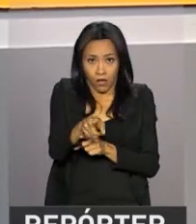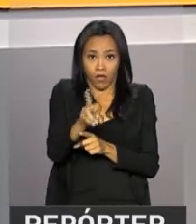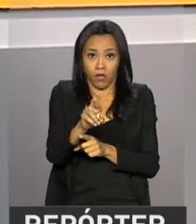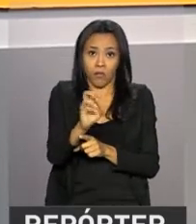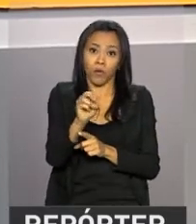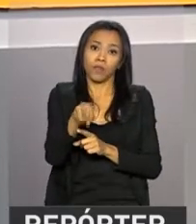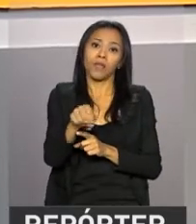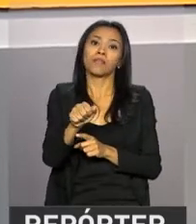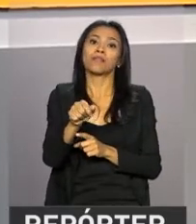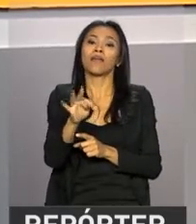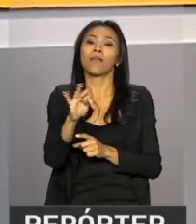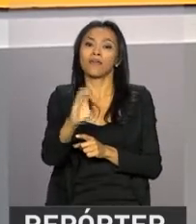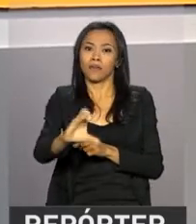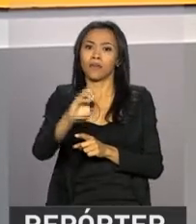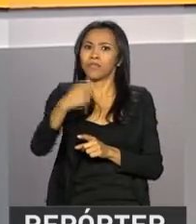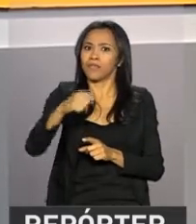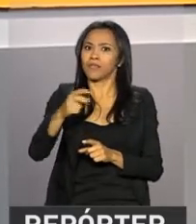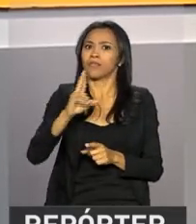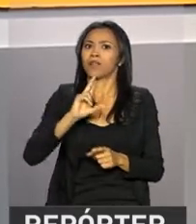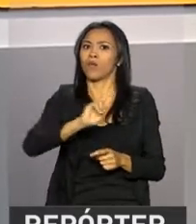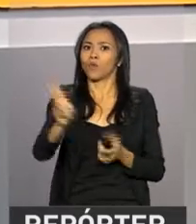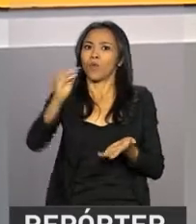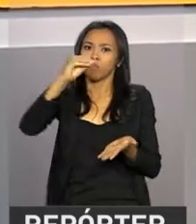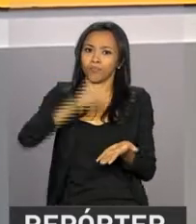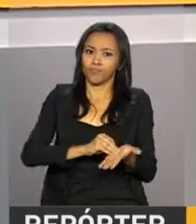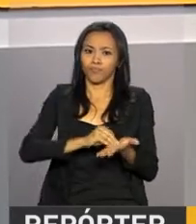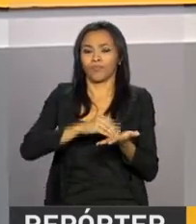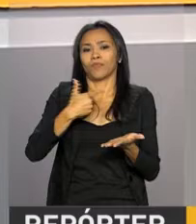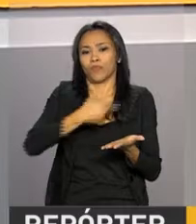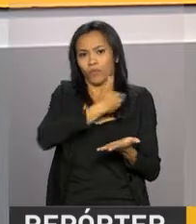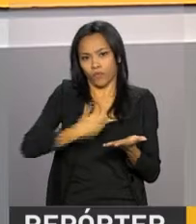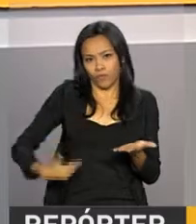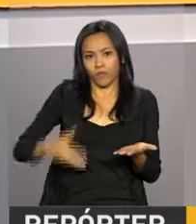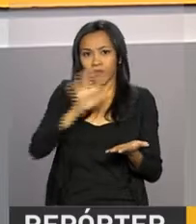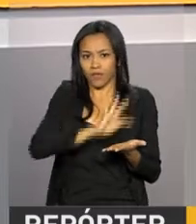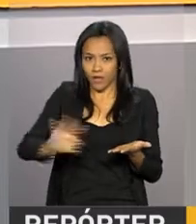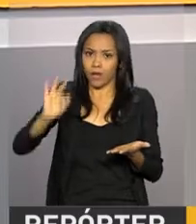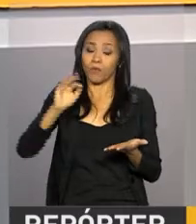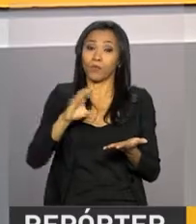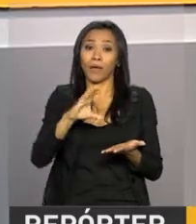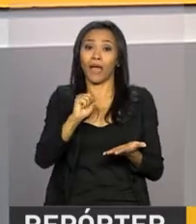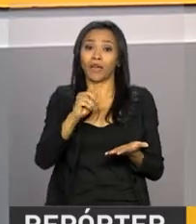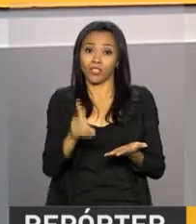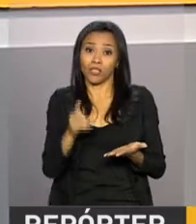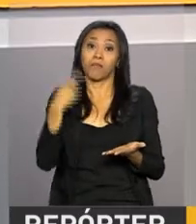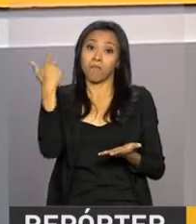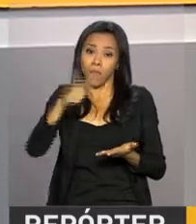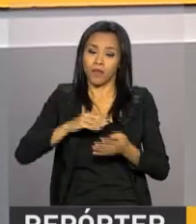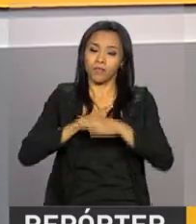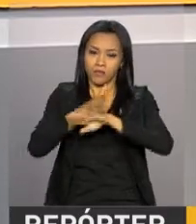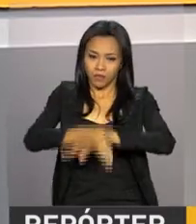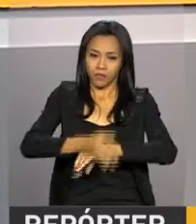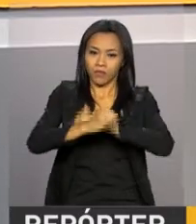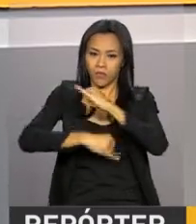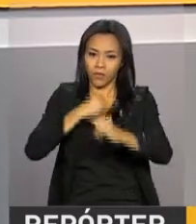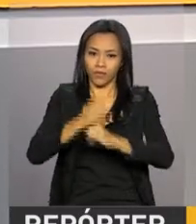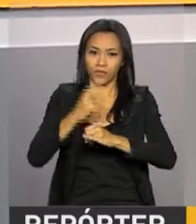estar inscrito no cadastro único para programas sociais do governo federal mais informações em